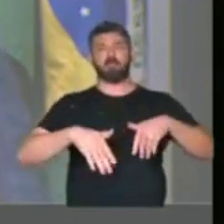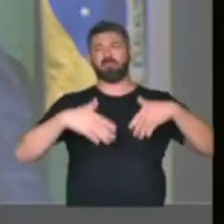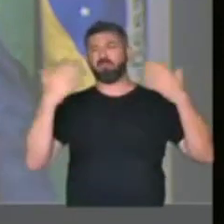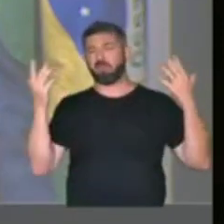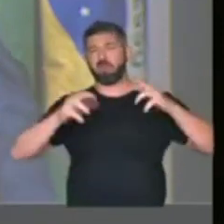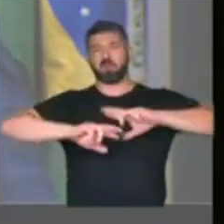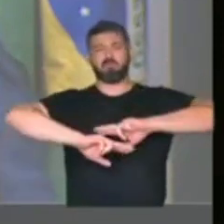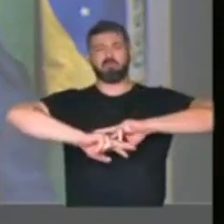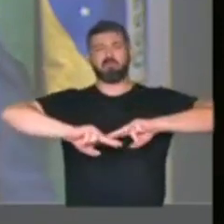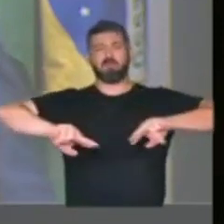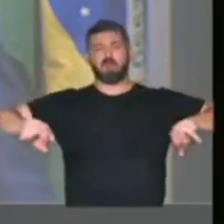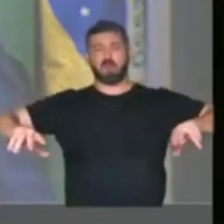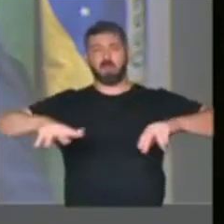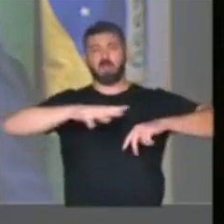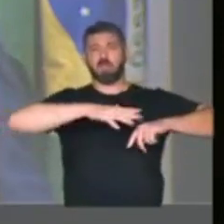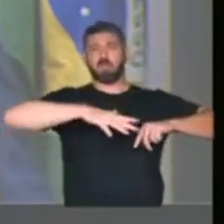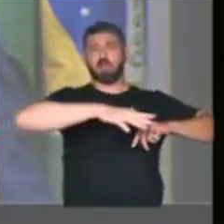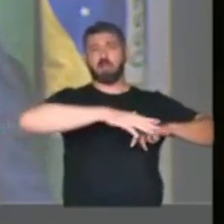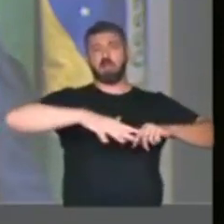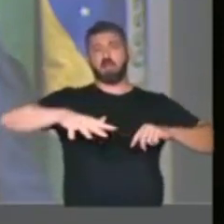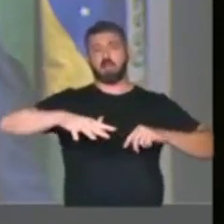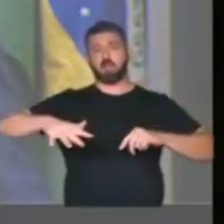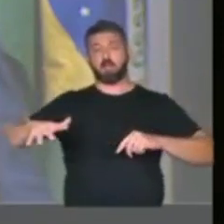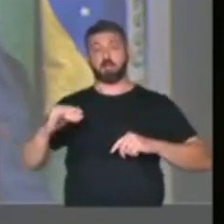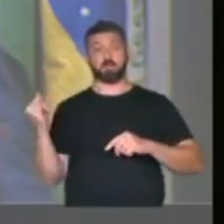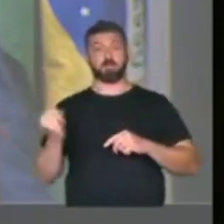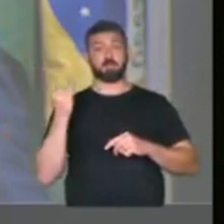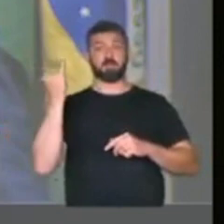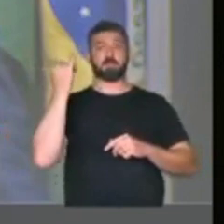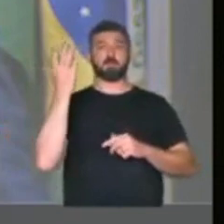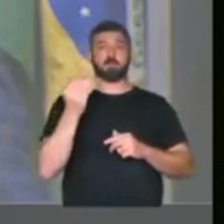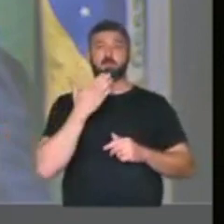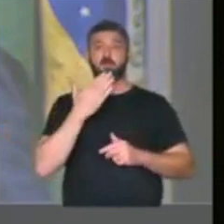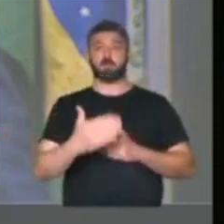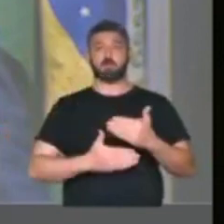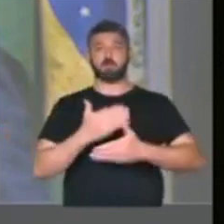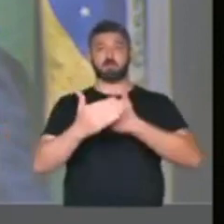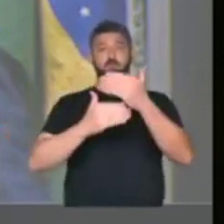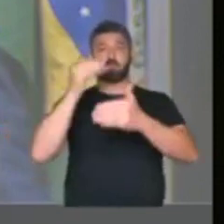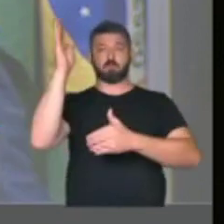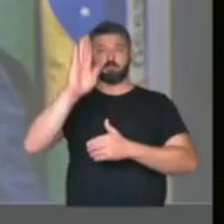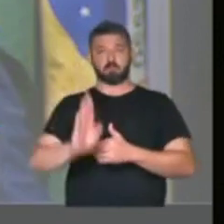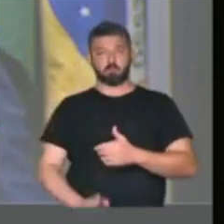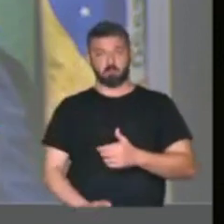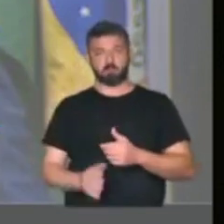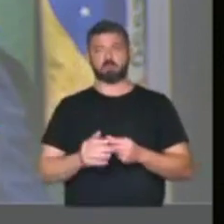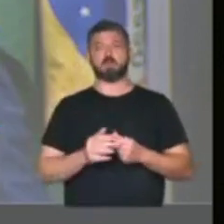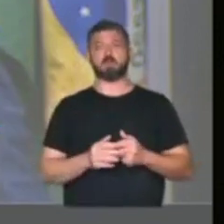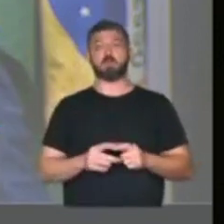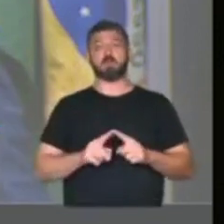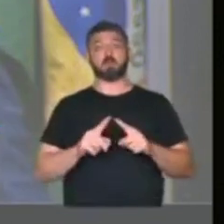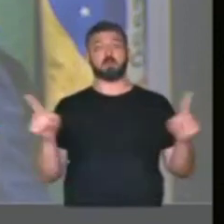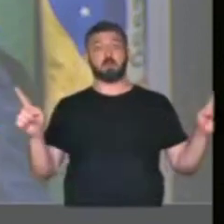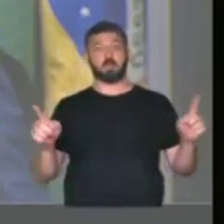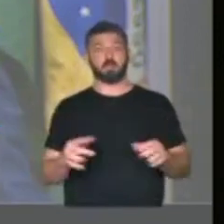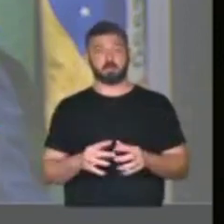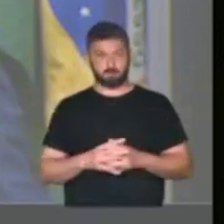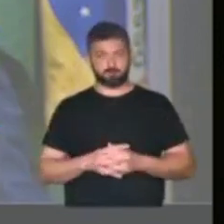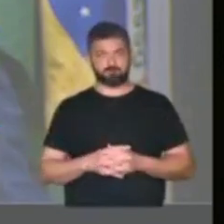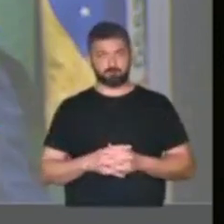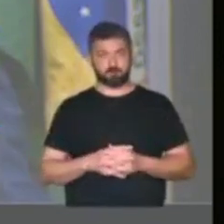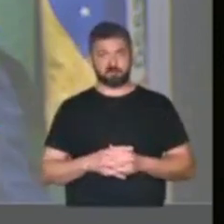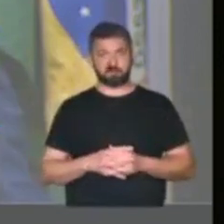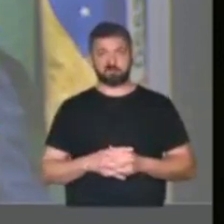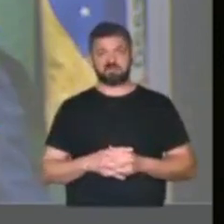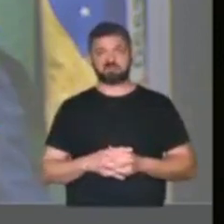diversos setores diferentes é fundamental pois o desenvolvimento do país mas nós estamos